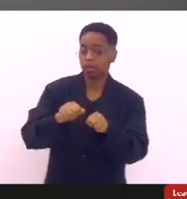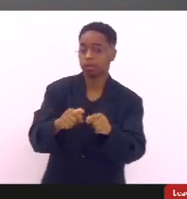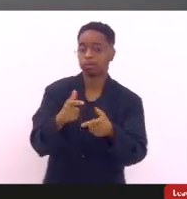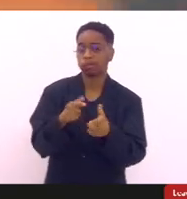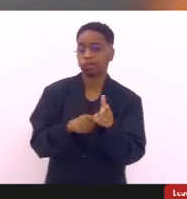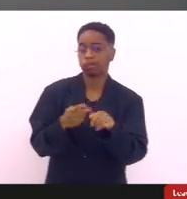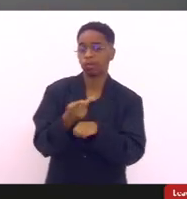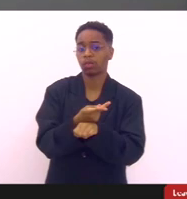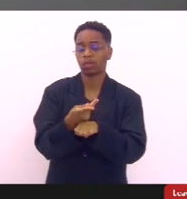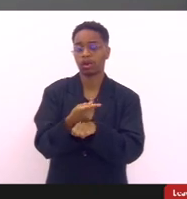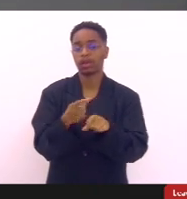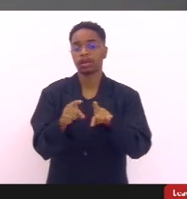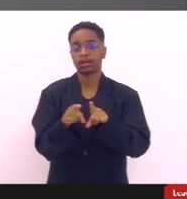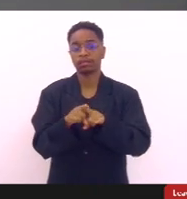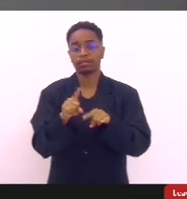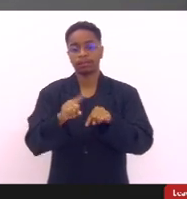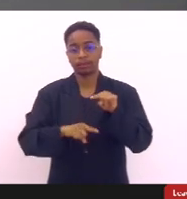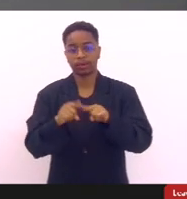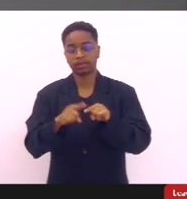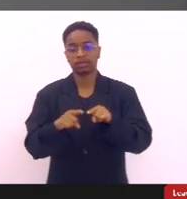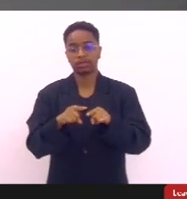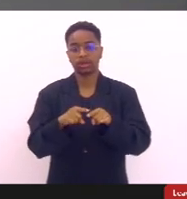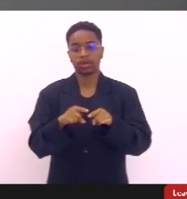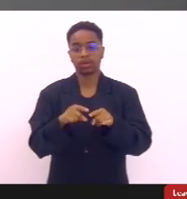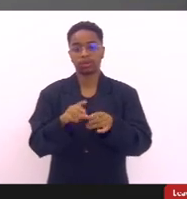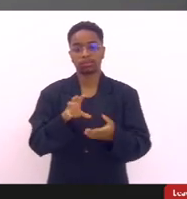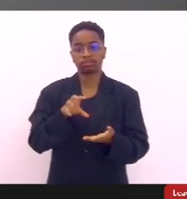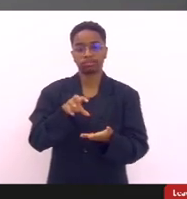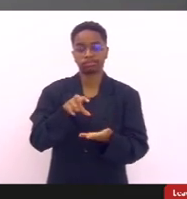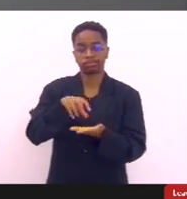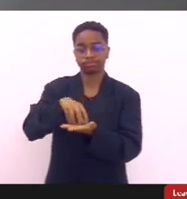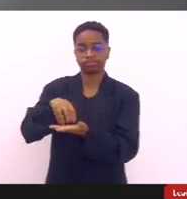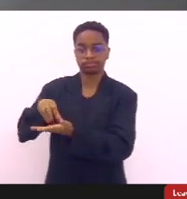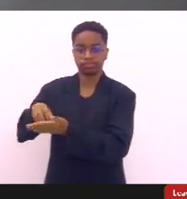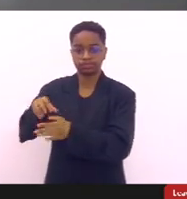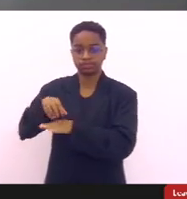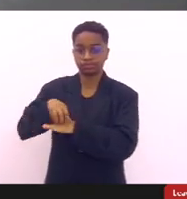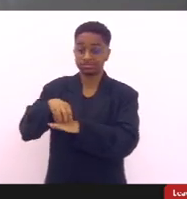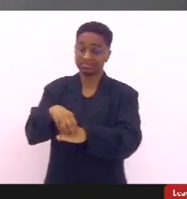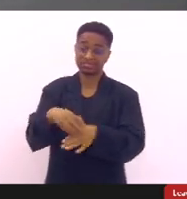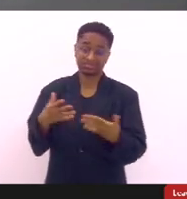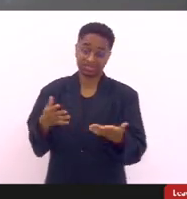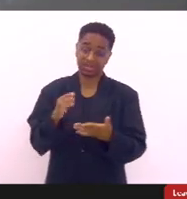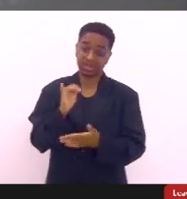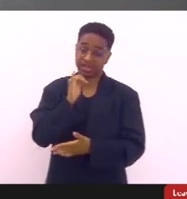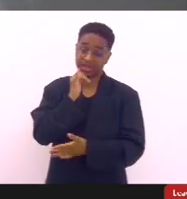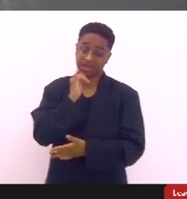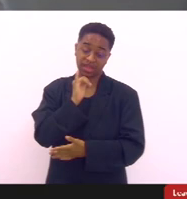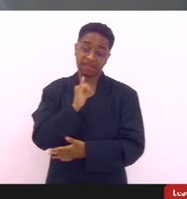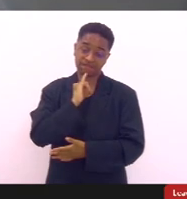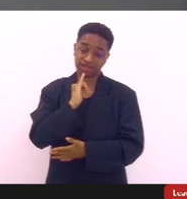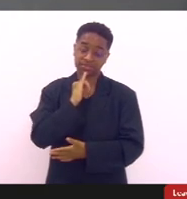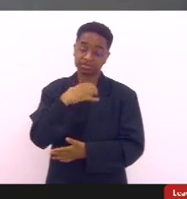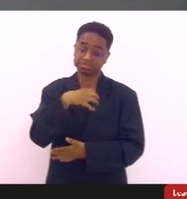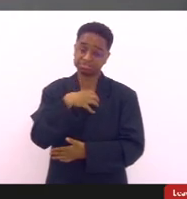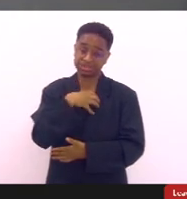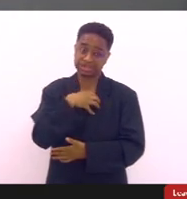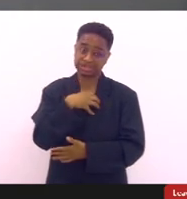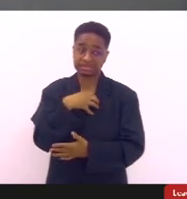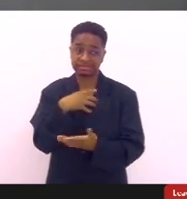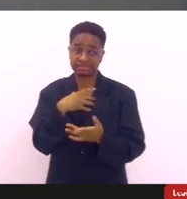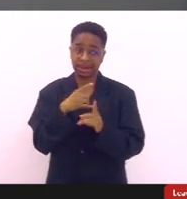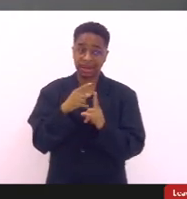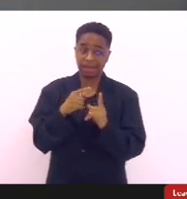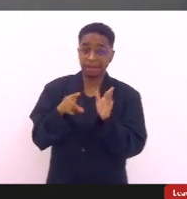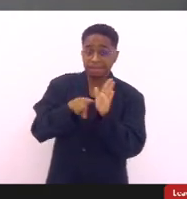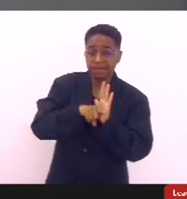Os equipamentos de unidade móvel de raio-x, infelizmente, eu estou muito pessimista em relação a eles, embora o grupo